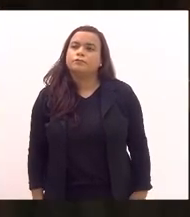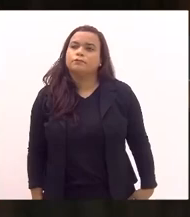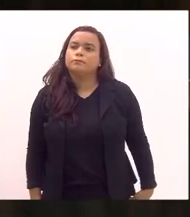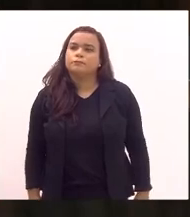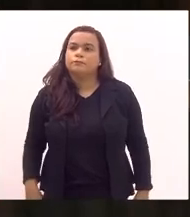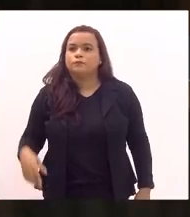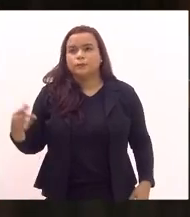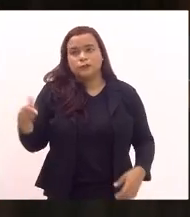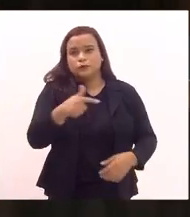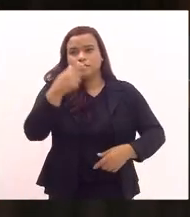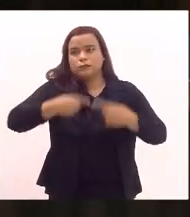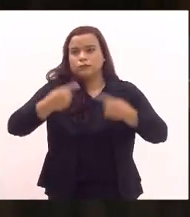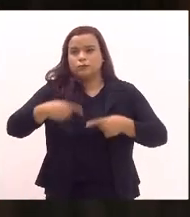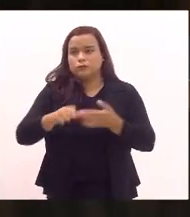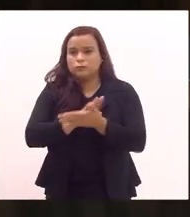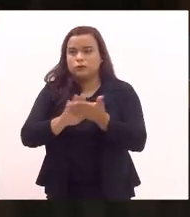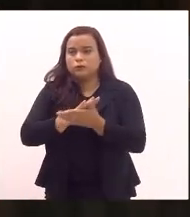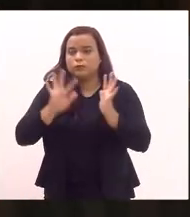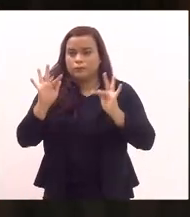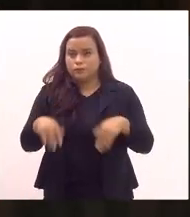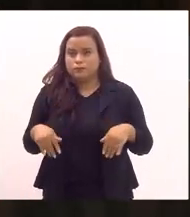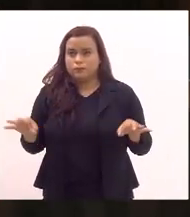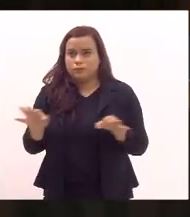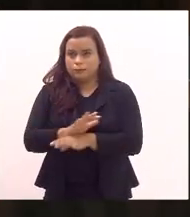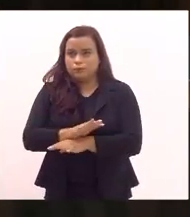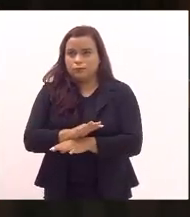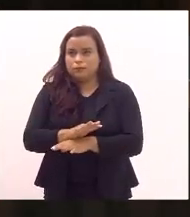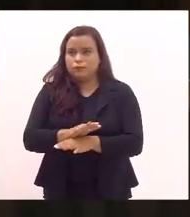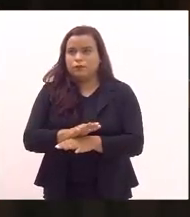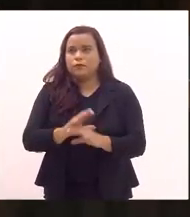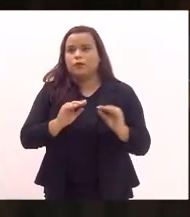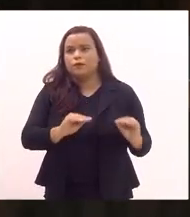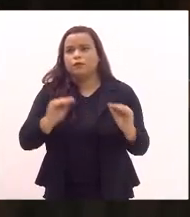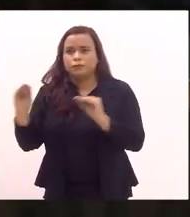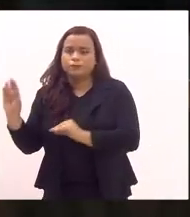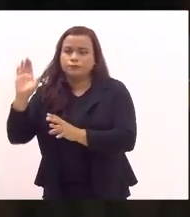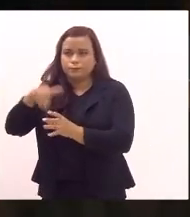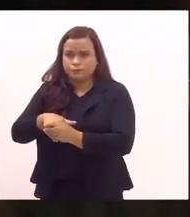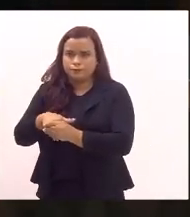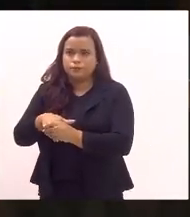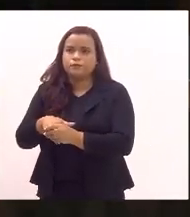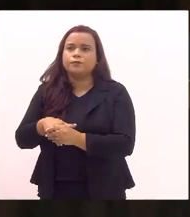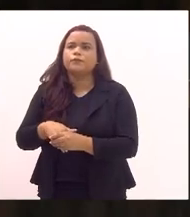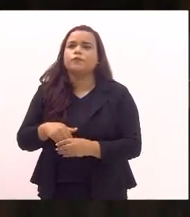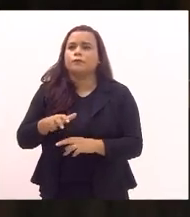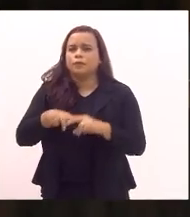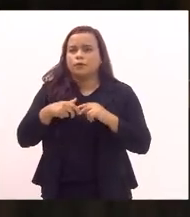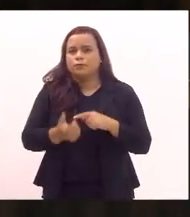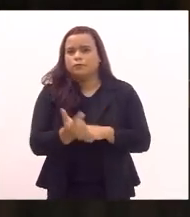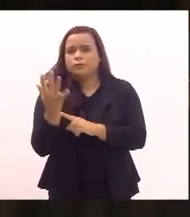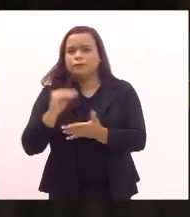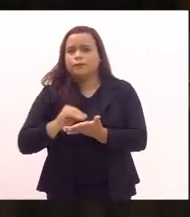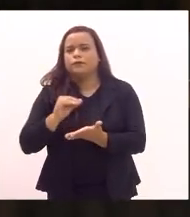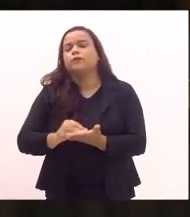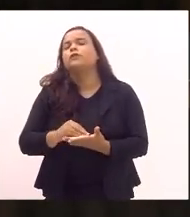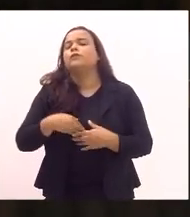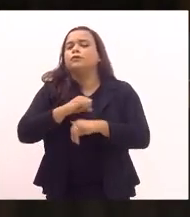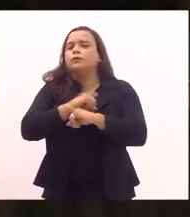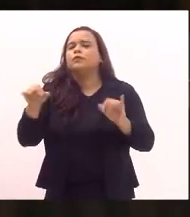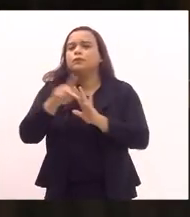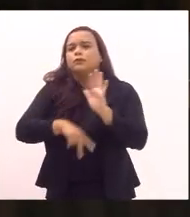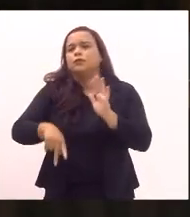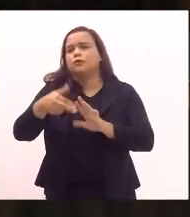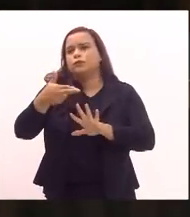e não havendo mais que quer discutir encerrada a discussão fica adiado a votação por falta de cloro anuncio projeto de resolução nº